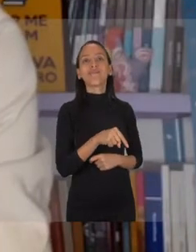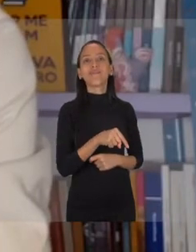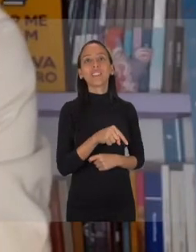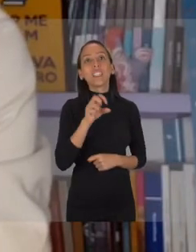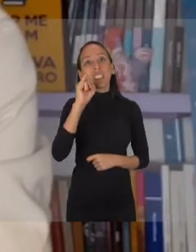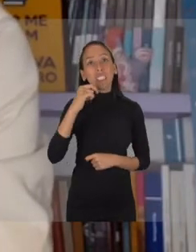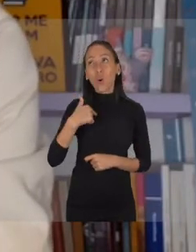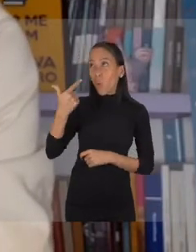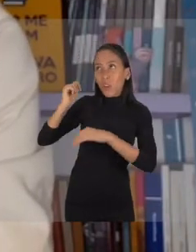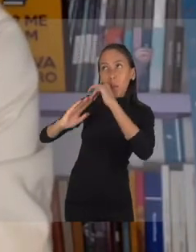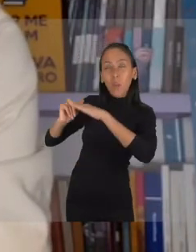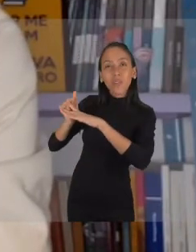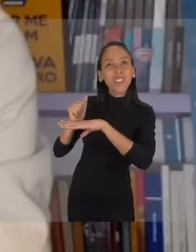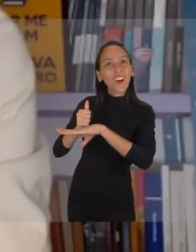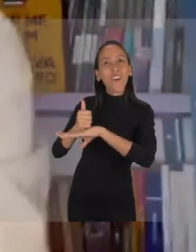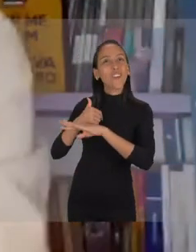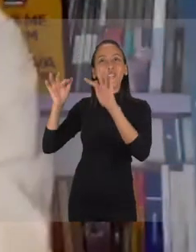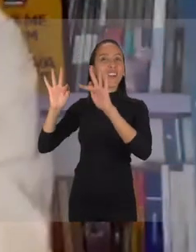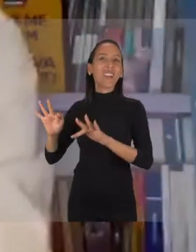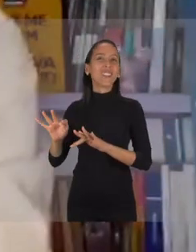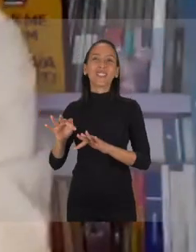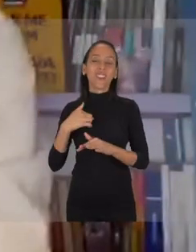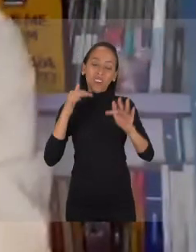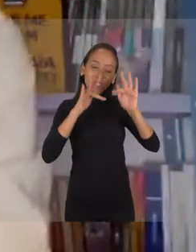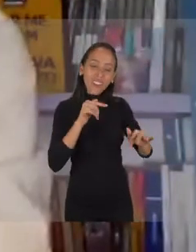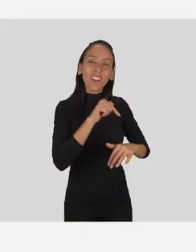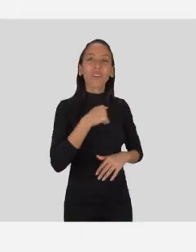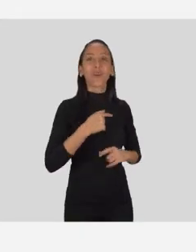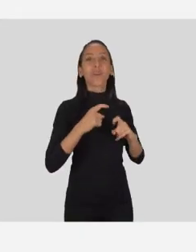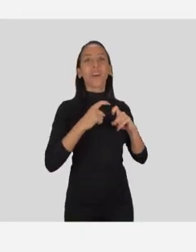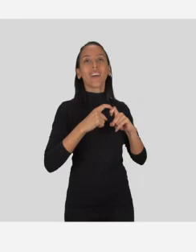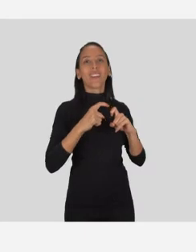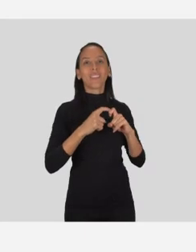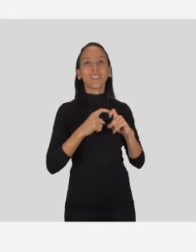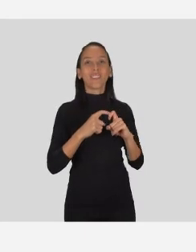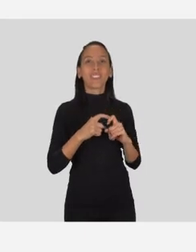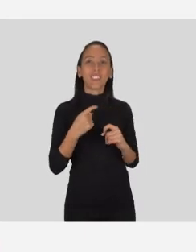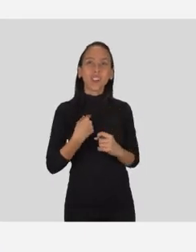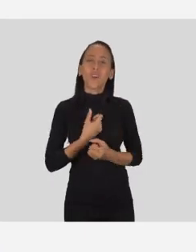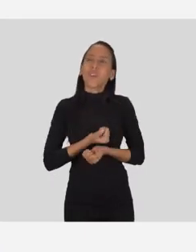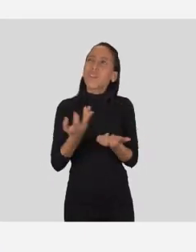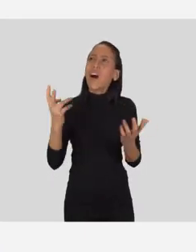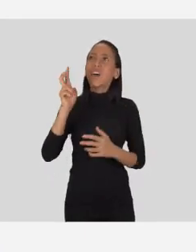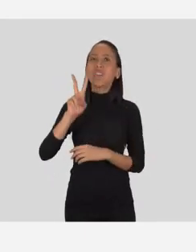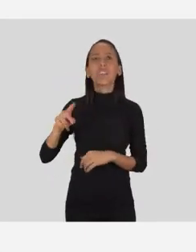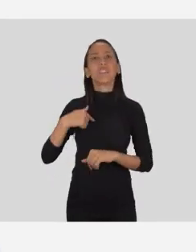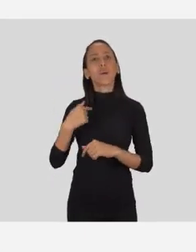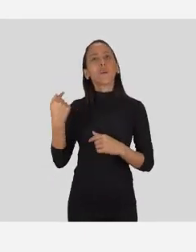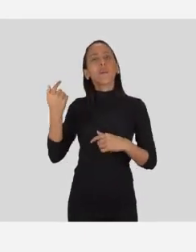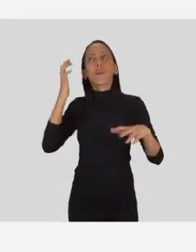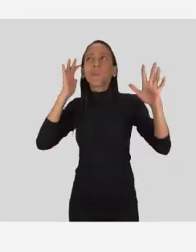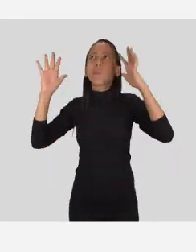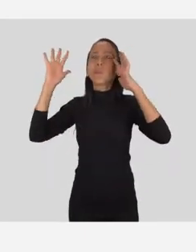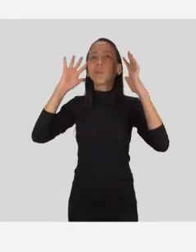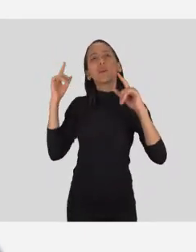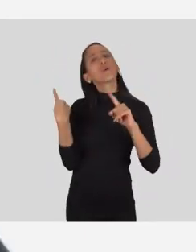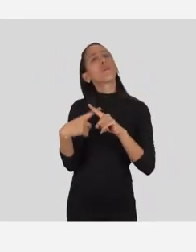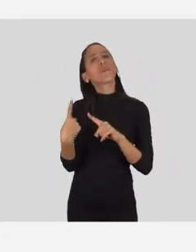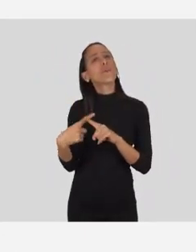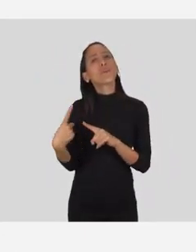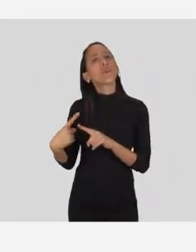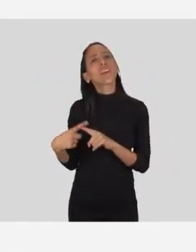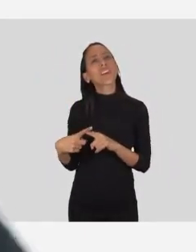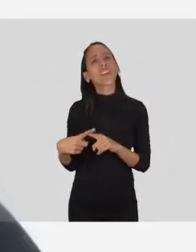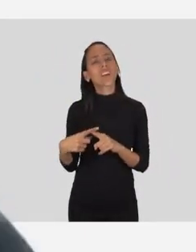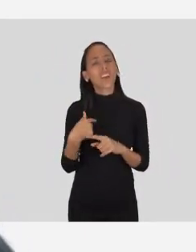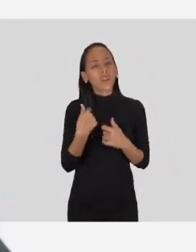seria feliz em outra profissão como sou, como médico. Por várias vezes eu me perguntei, né, por que